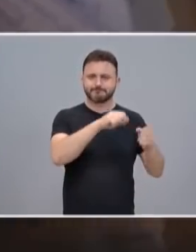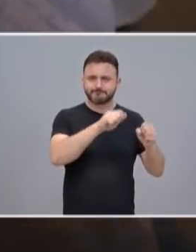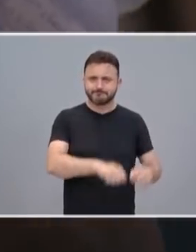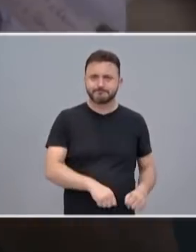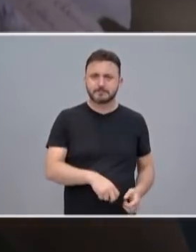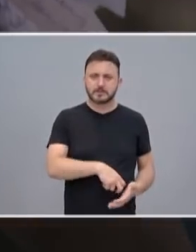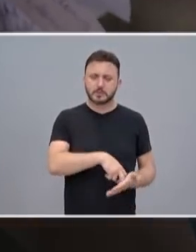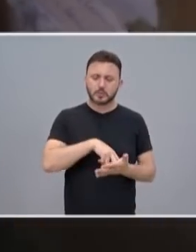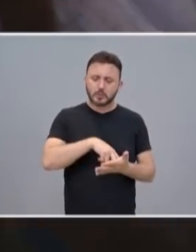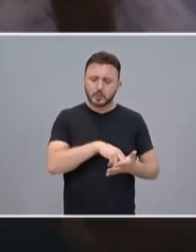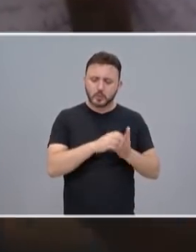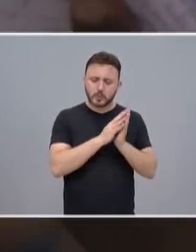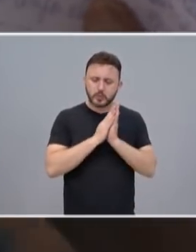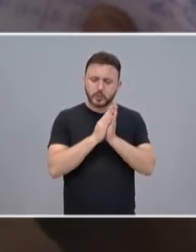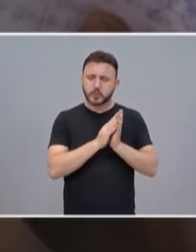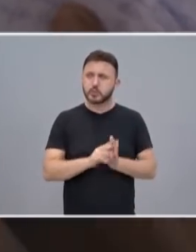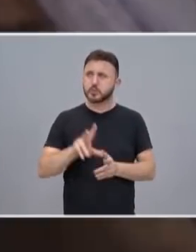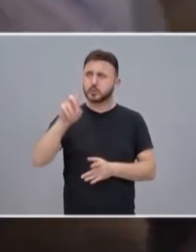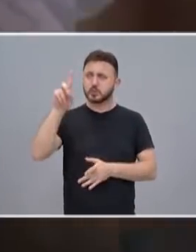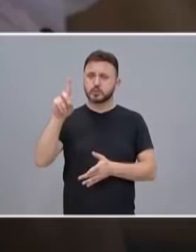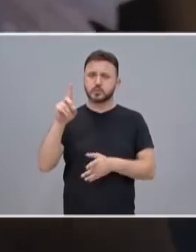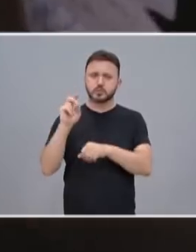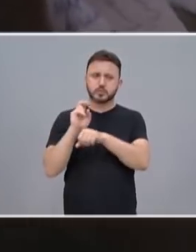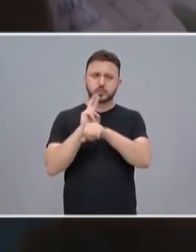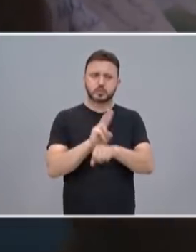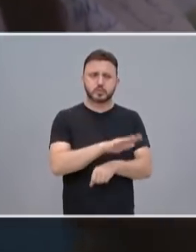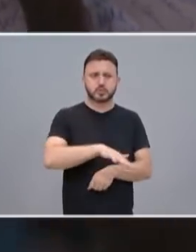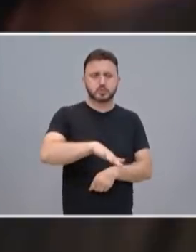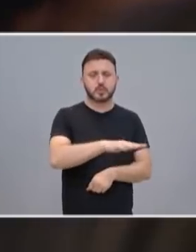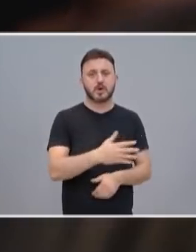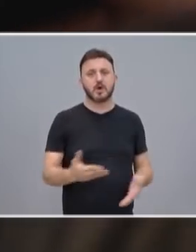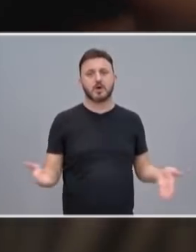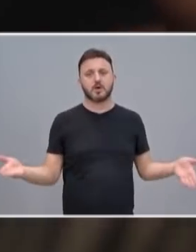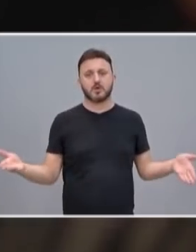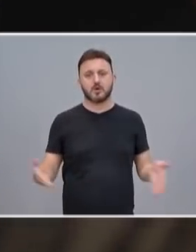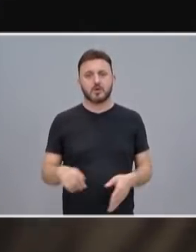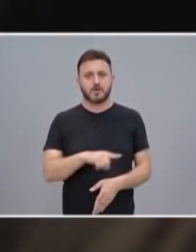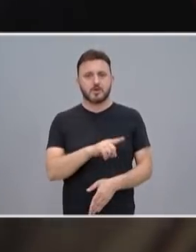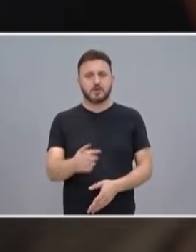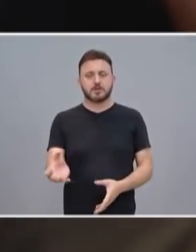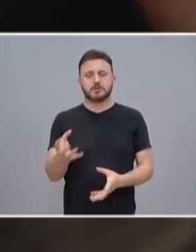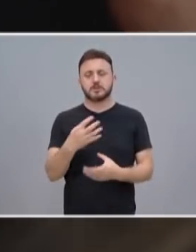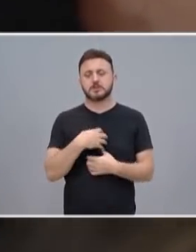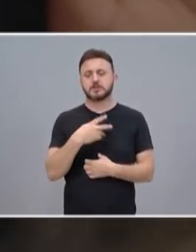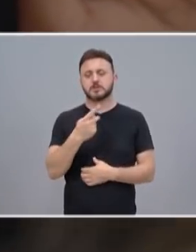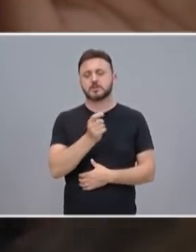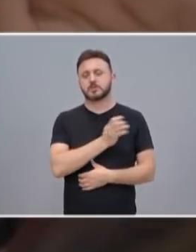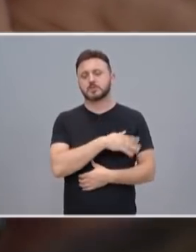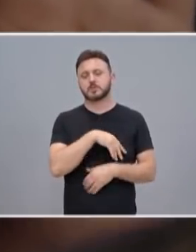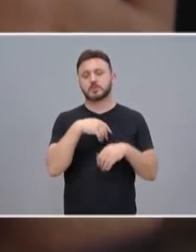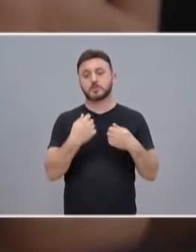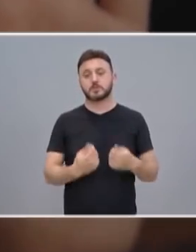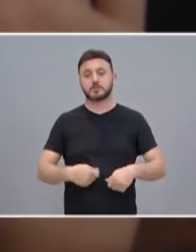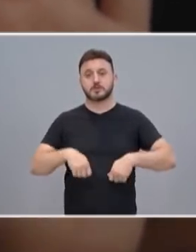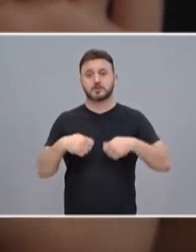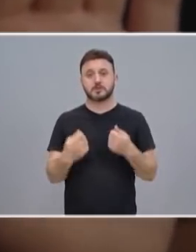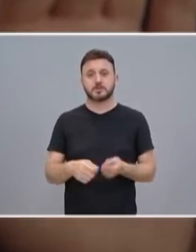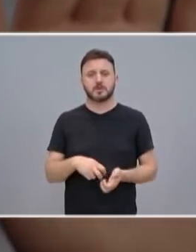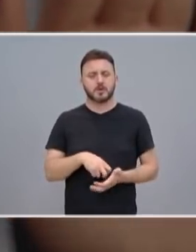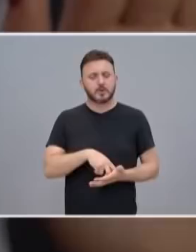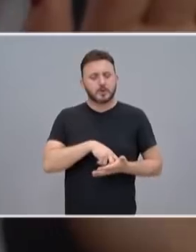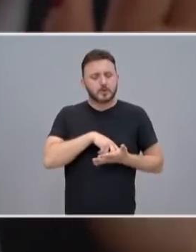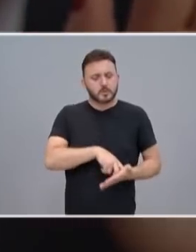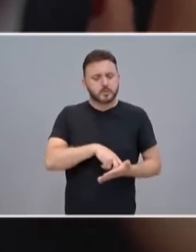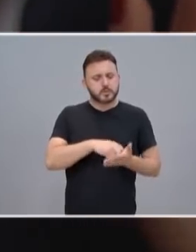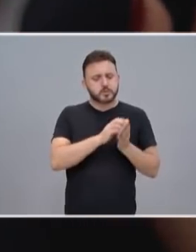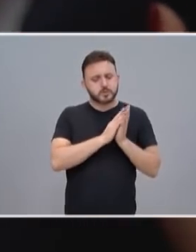casa, dobra os joelhos agora. Você está sentindo no teu coração essa necessidade de dobrar os joelhos para